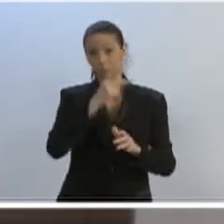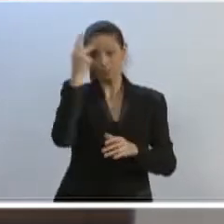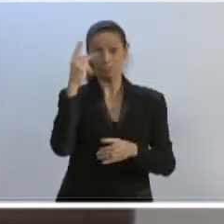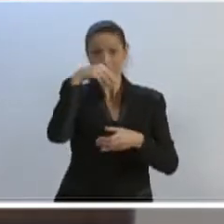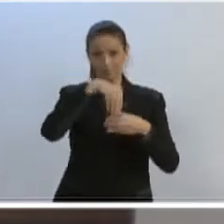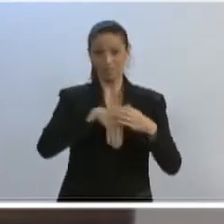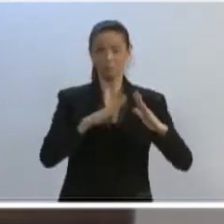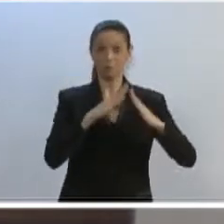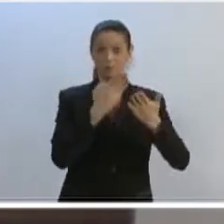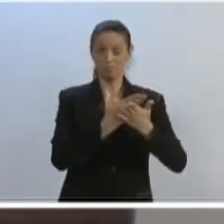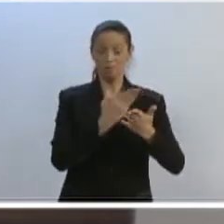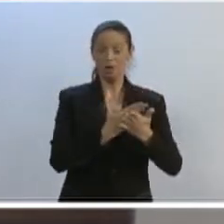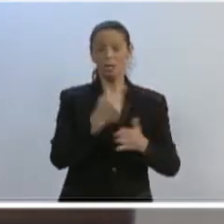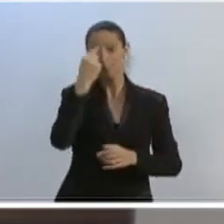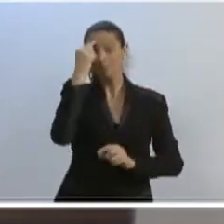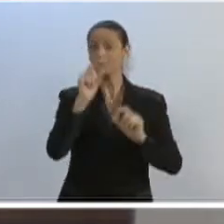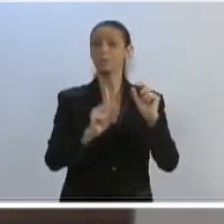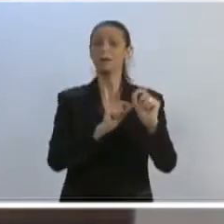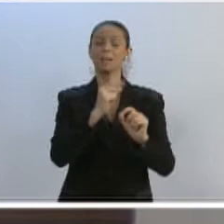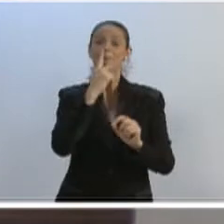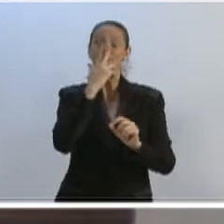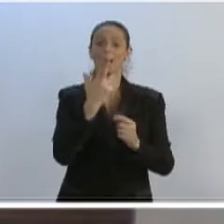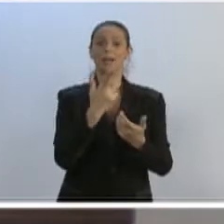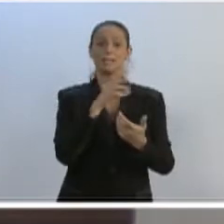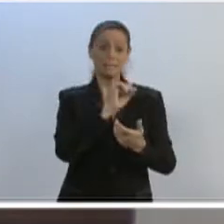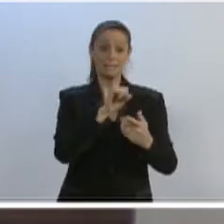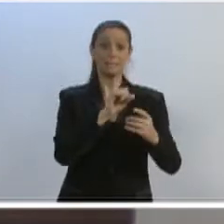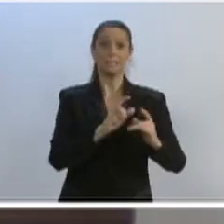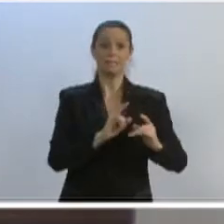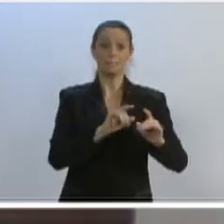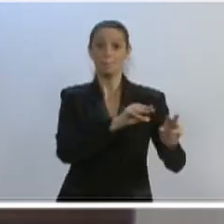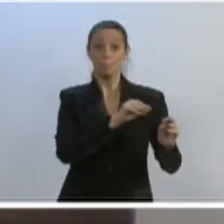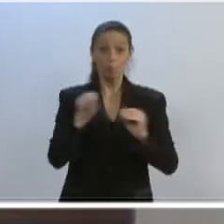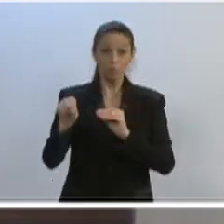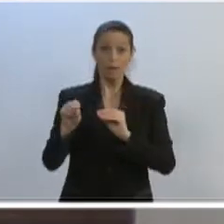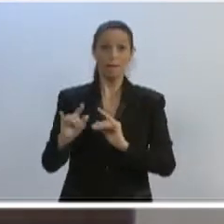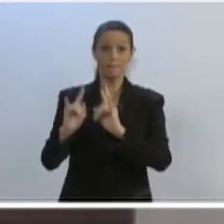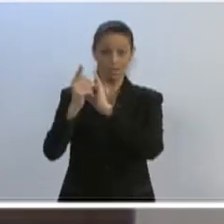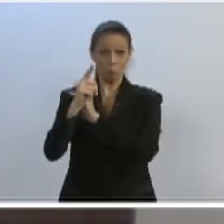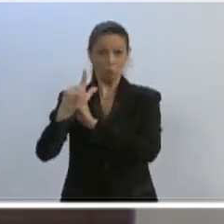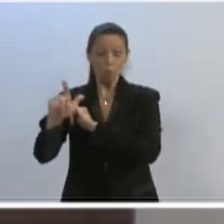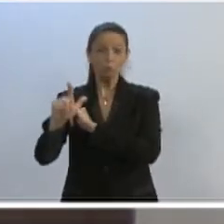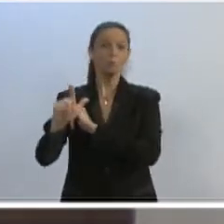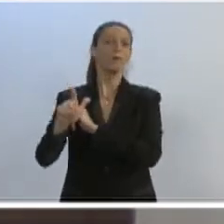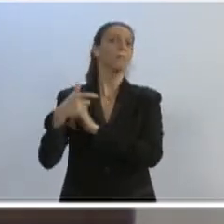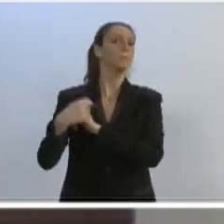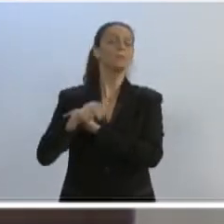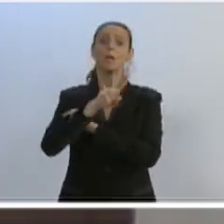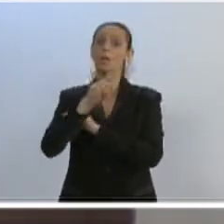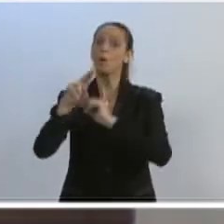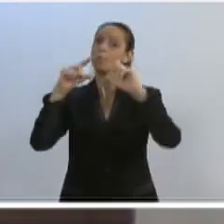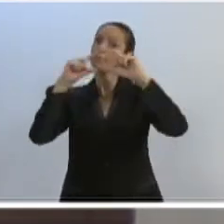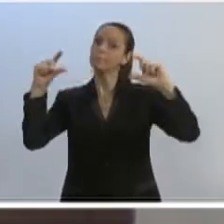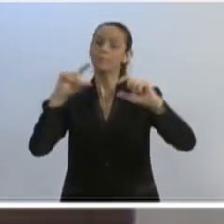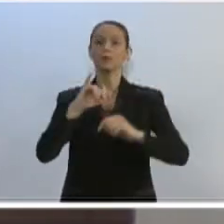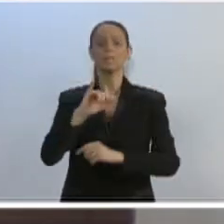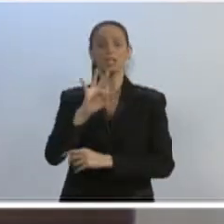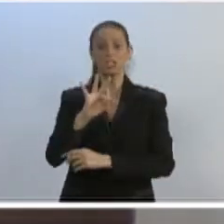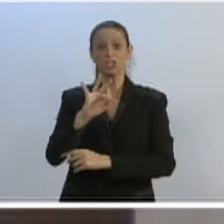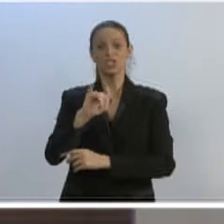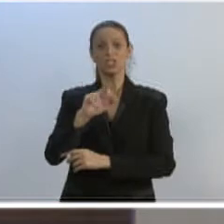pode terminar com a imagem com o nome do colégio tiradentes não podemos seguir colégio tiradentes é esse o objetivo